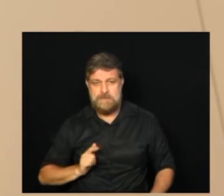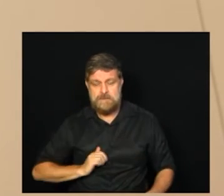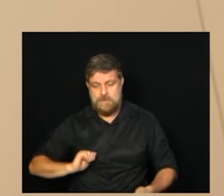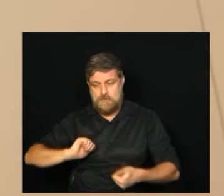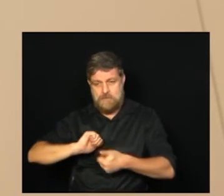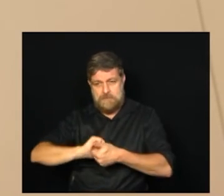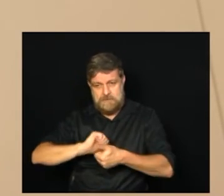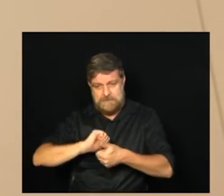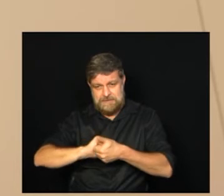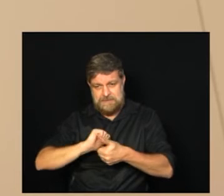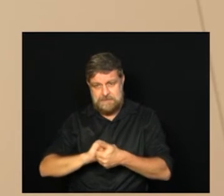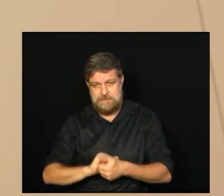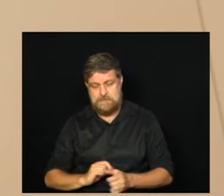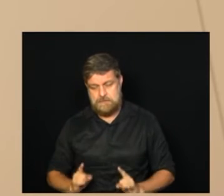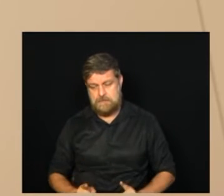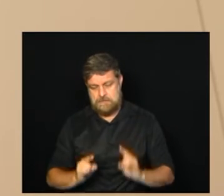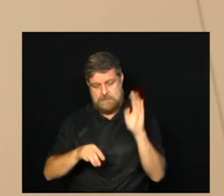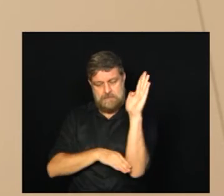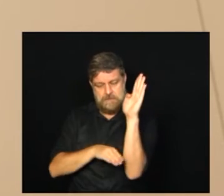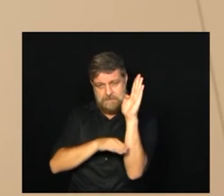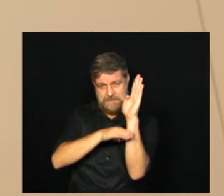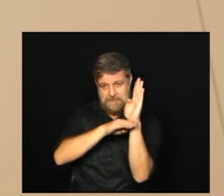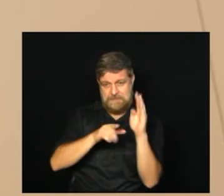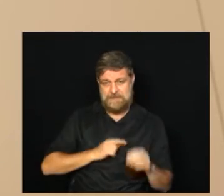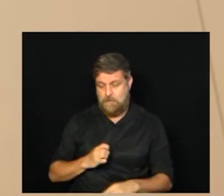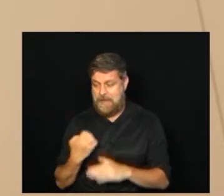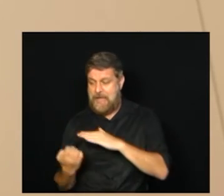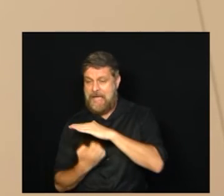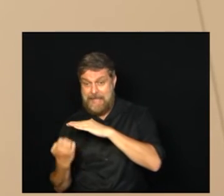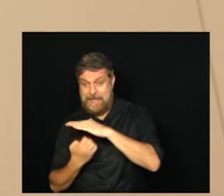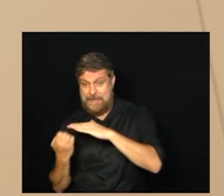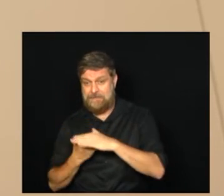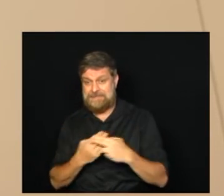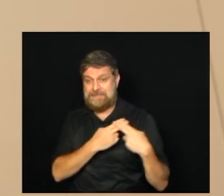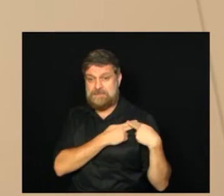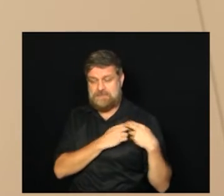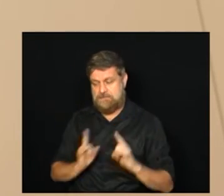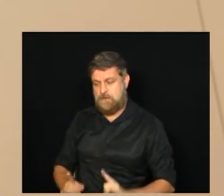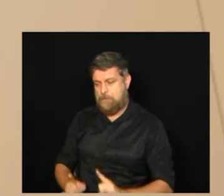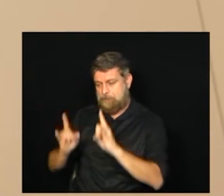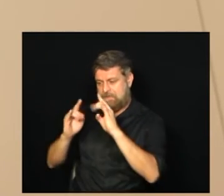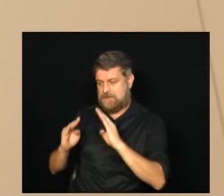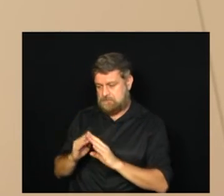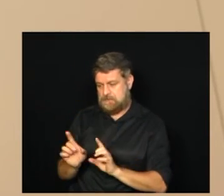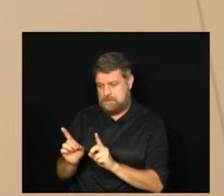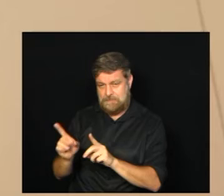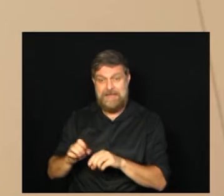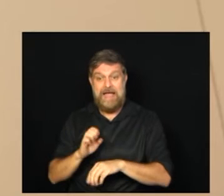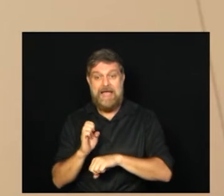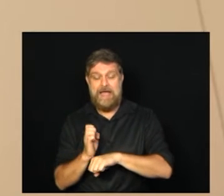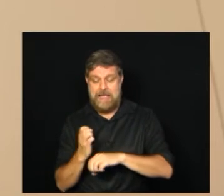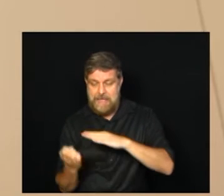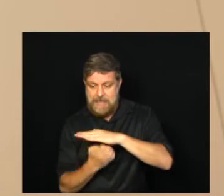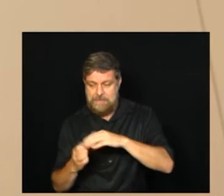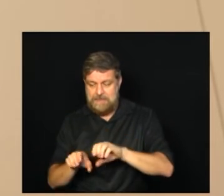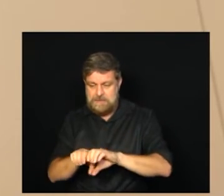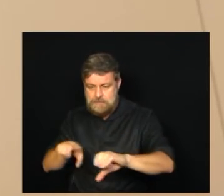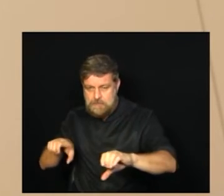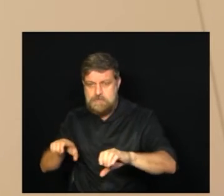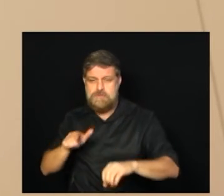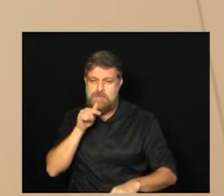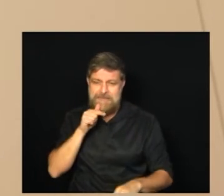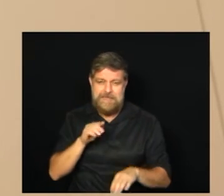aqui do Câmara Notícia, falando sobre educação financeira, assunto importantíssimo e que nós vamos voltar a falar aqui no nosso programa,